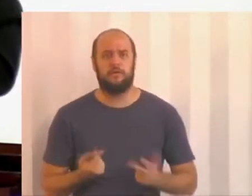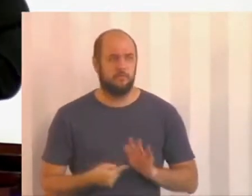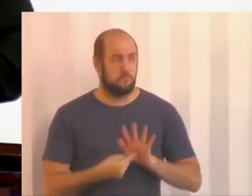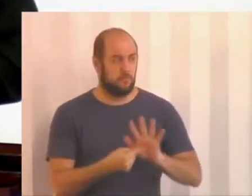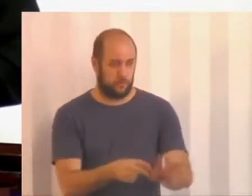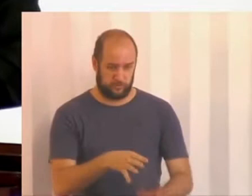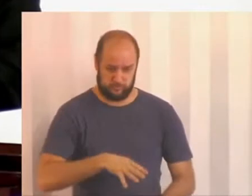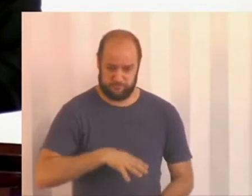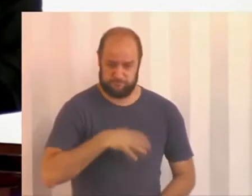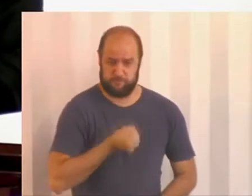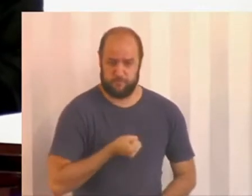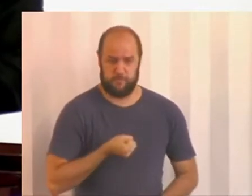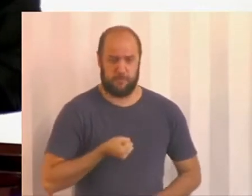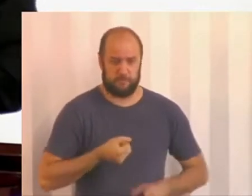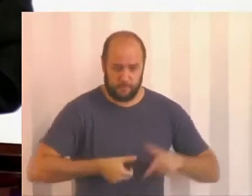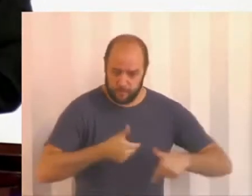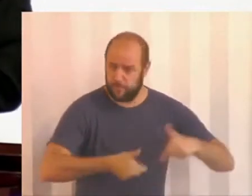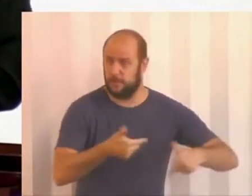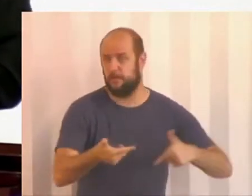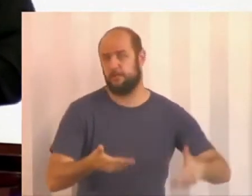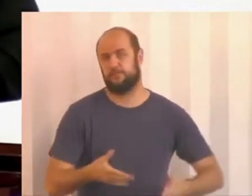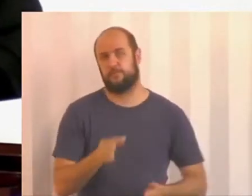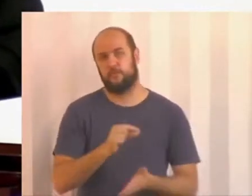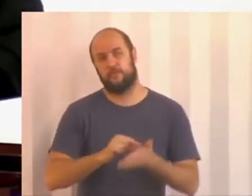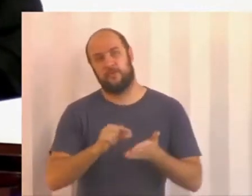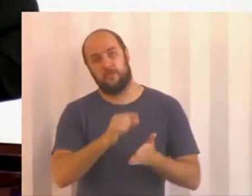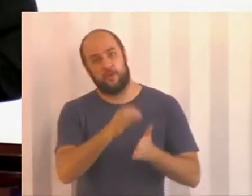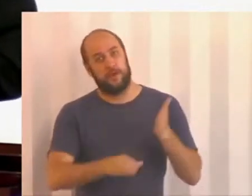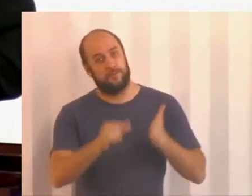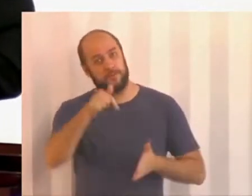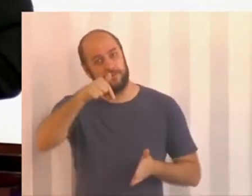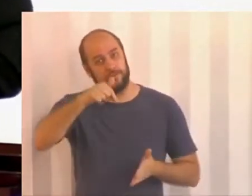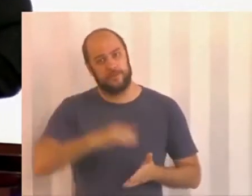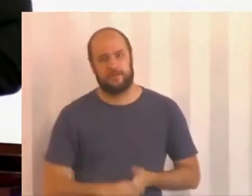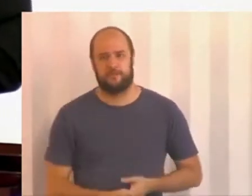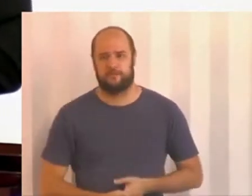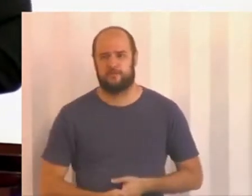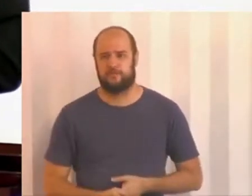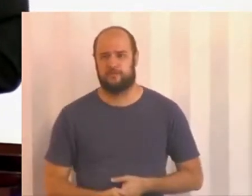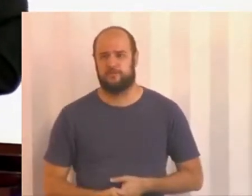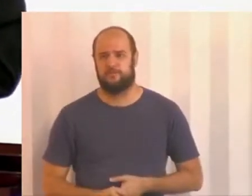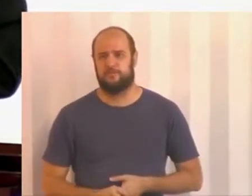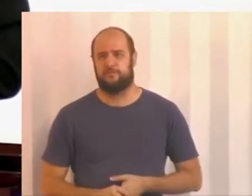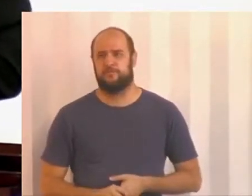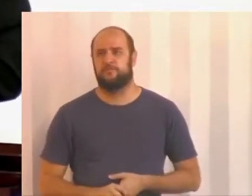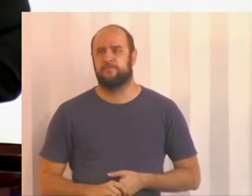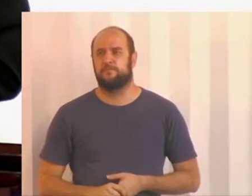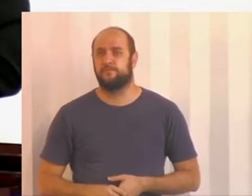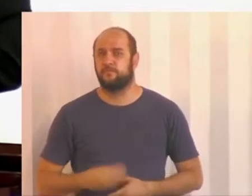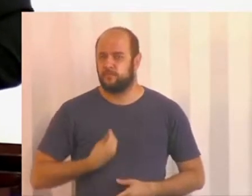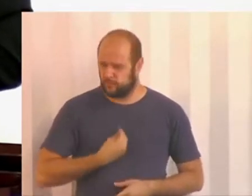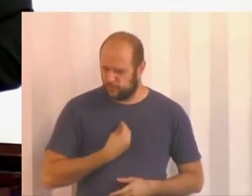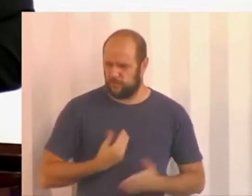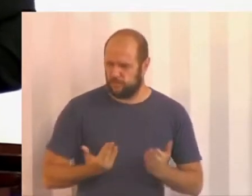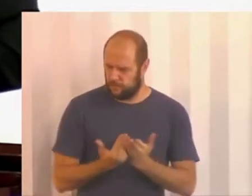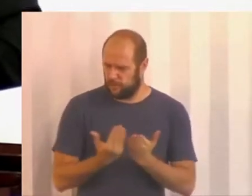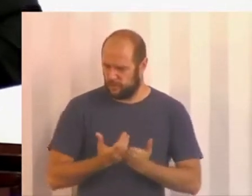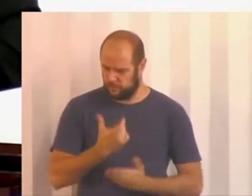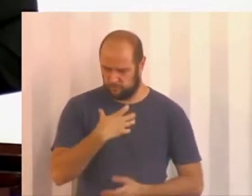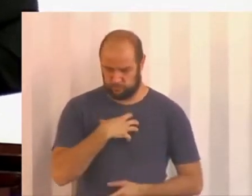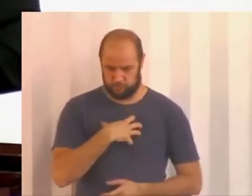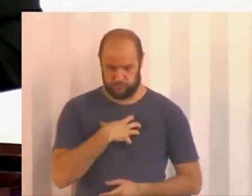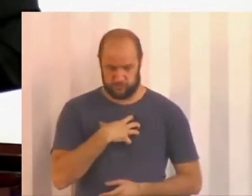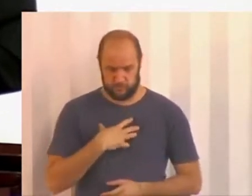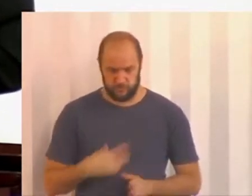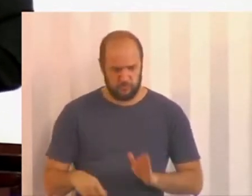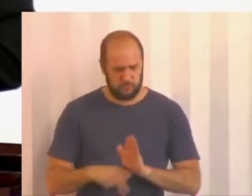versículo 27 do capítulo 1. Vivei acima de tudo, de modo digno do Evangelho de Cristo, para que eu indo